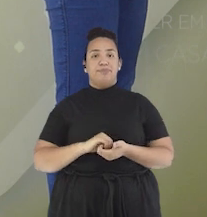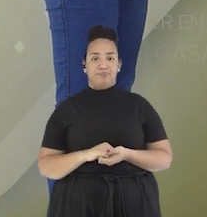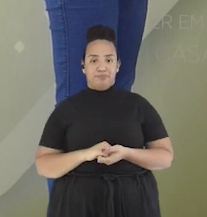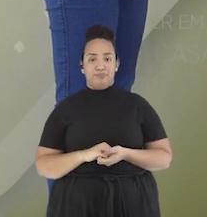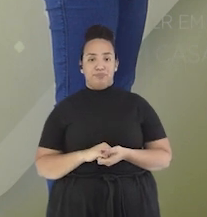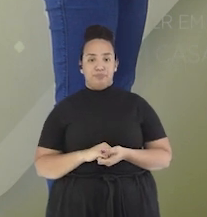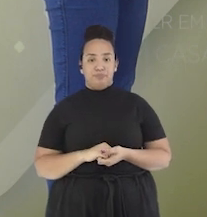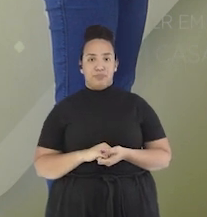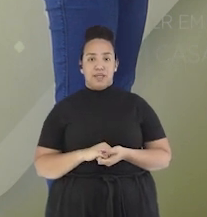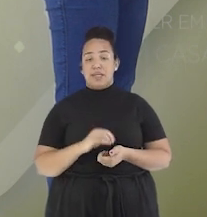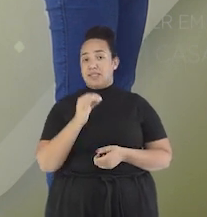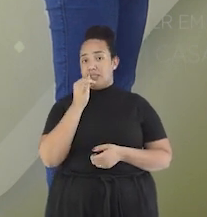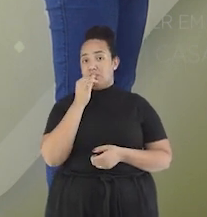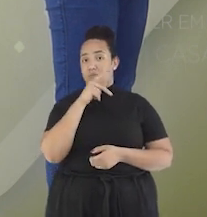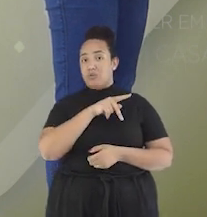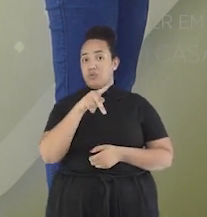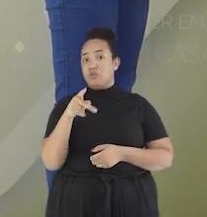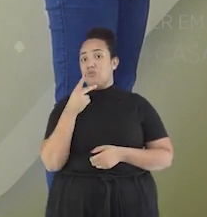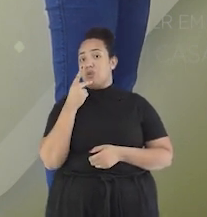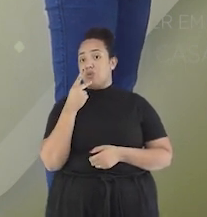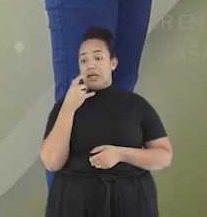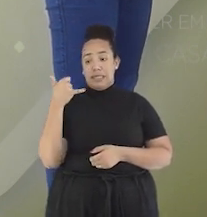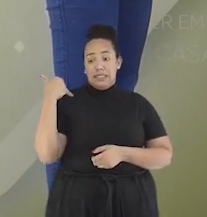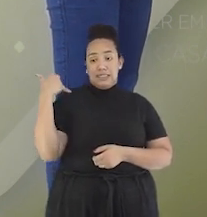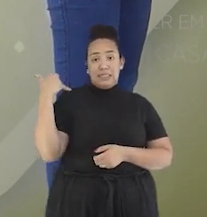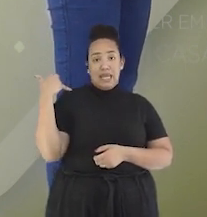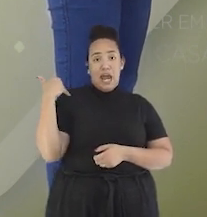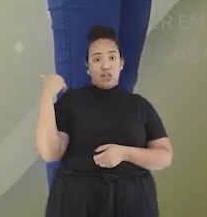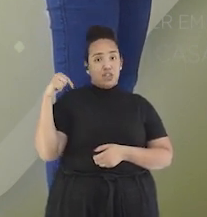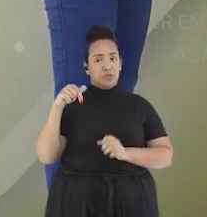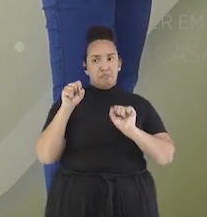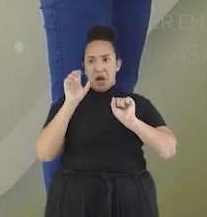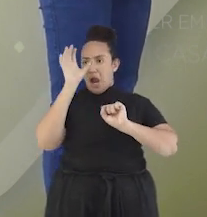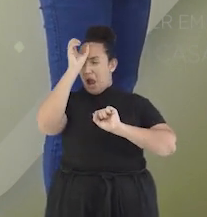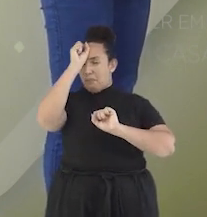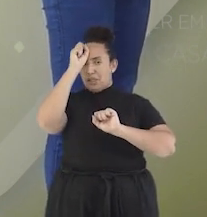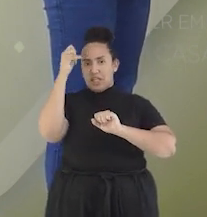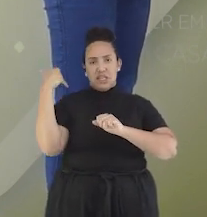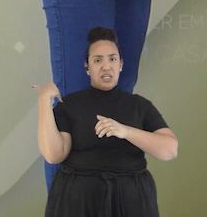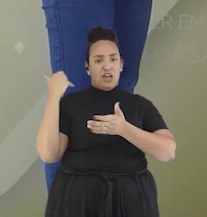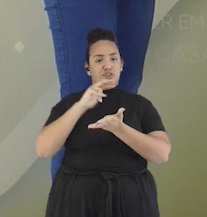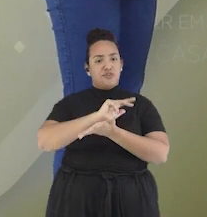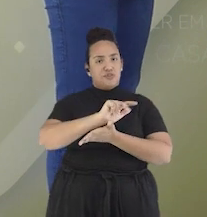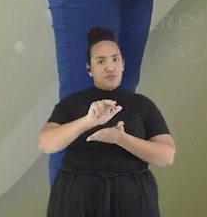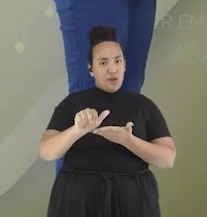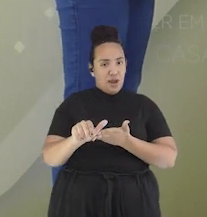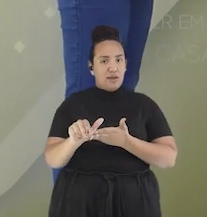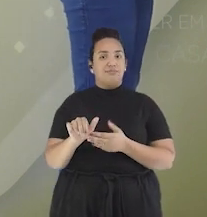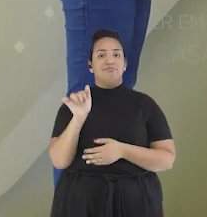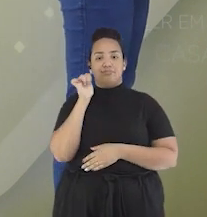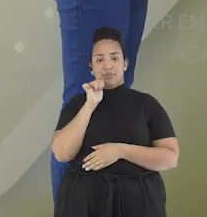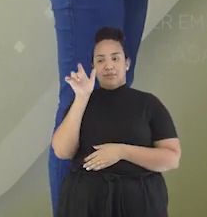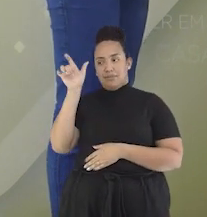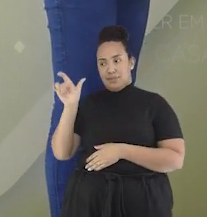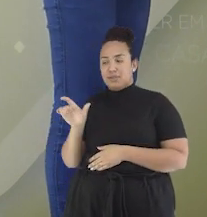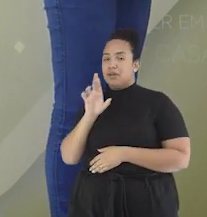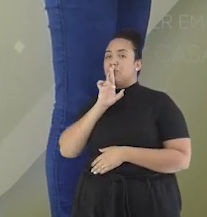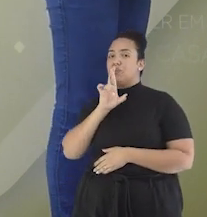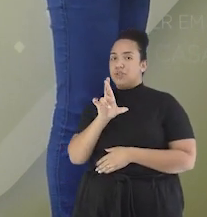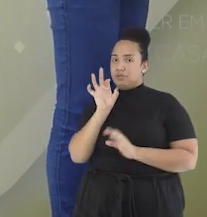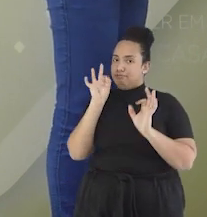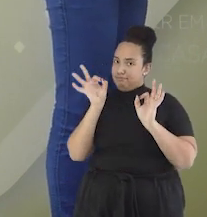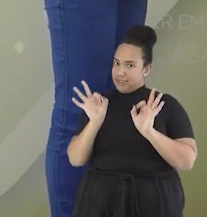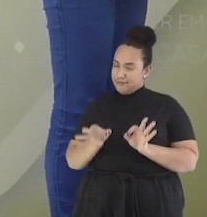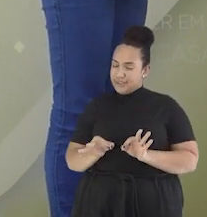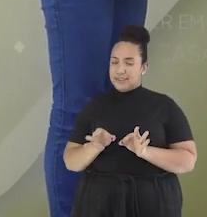professora, não tem idade para aprender. Então, uma resposta possível aqui, a Heloísa já respondeu muito bem. A gente vai ver aqui outra